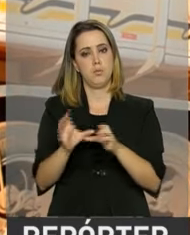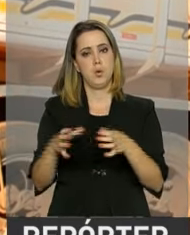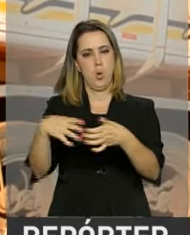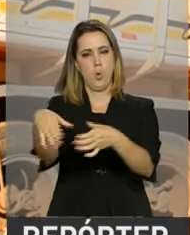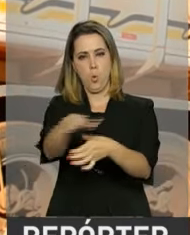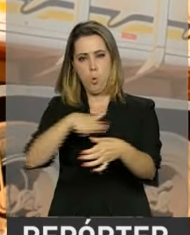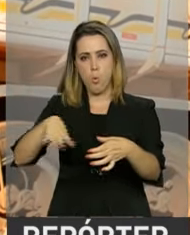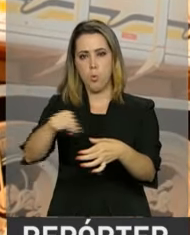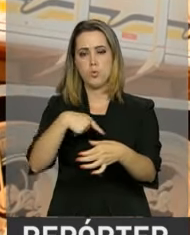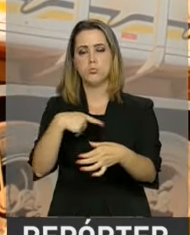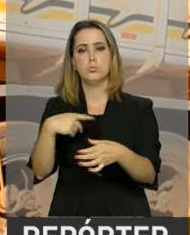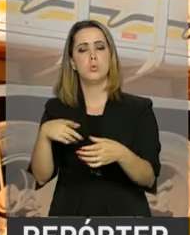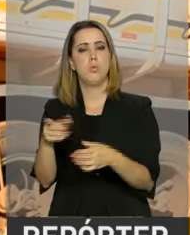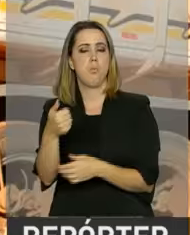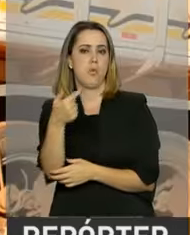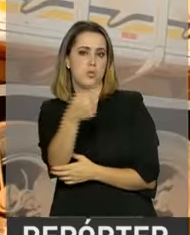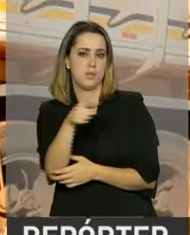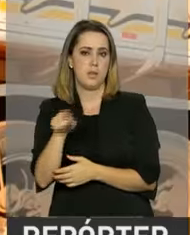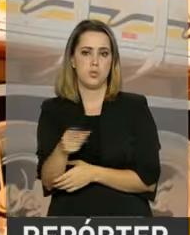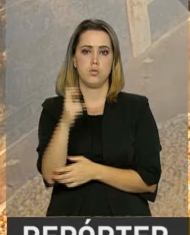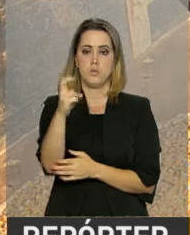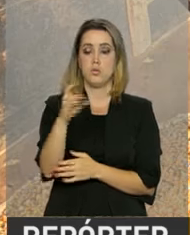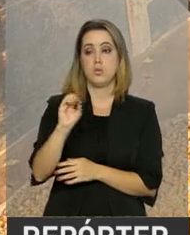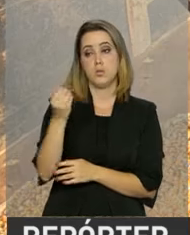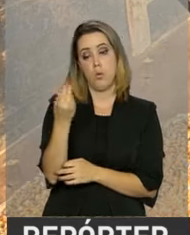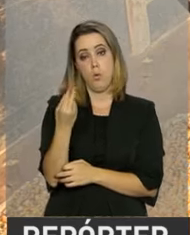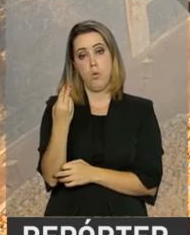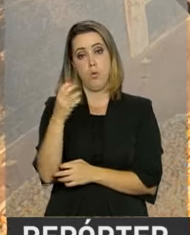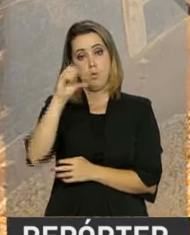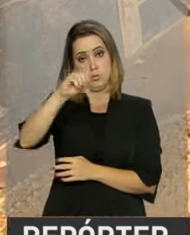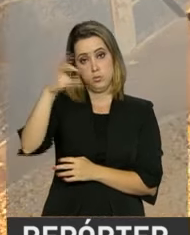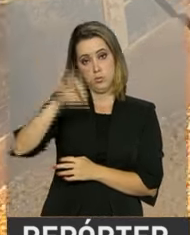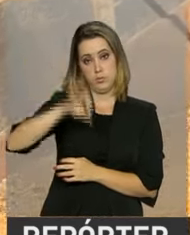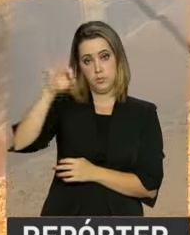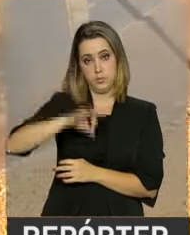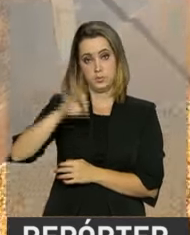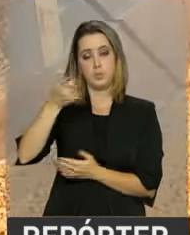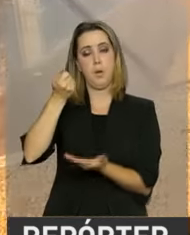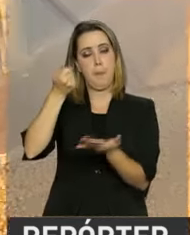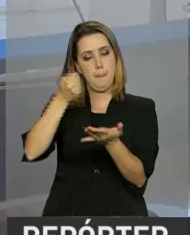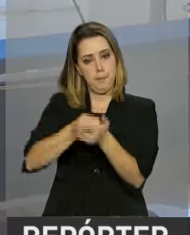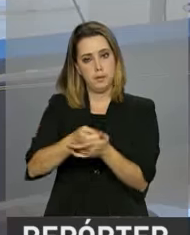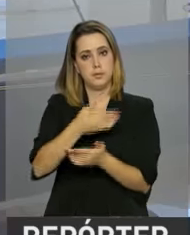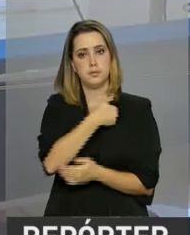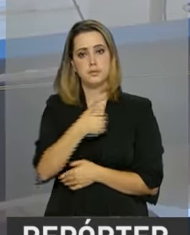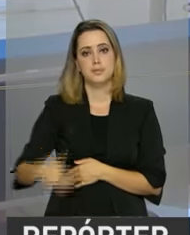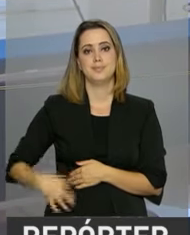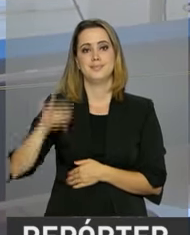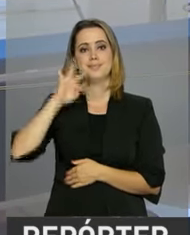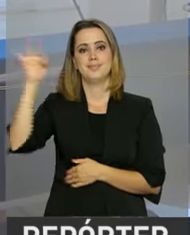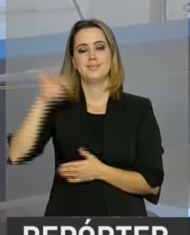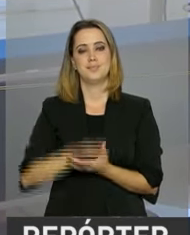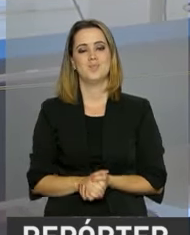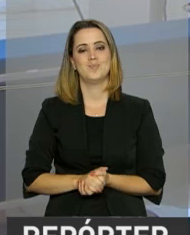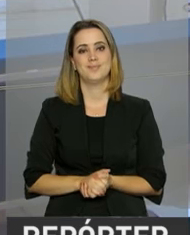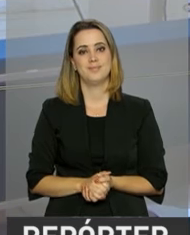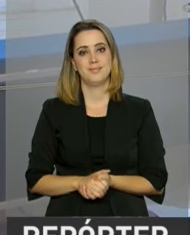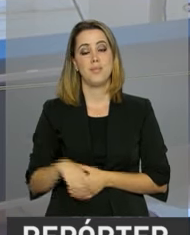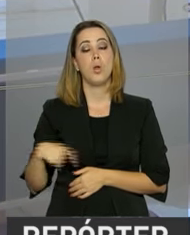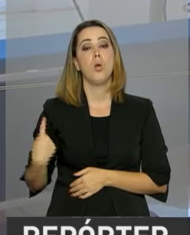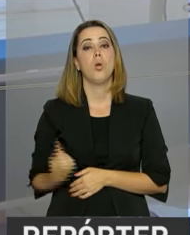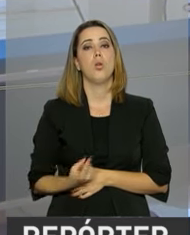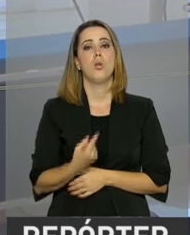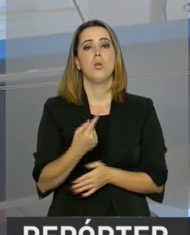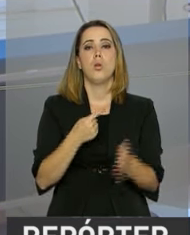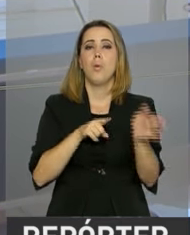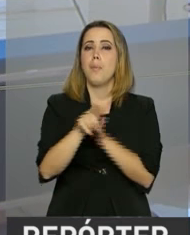que variam entre 7,5% e 9%, subsidiados pelo governo federal. E uma pesquisa do